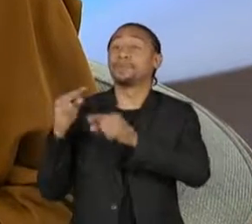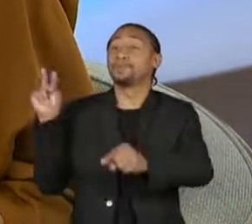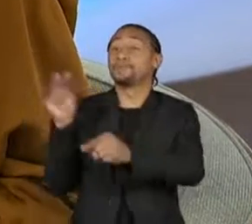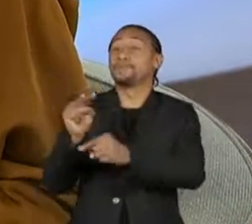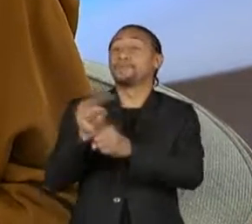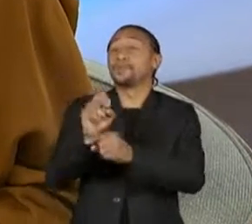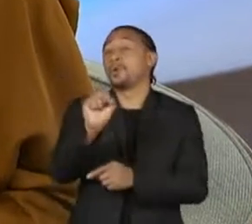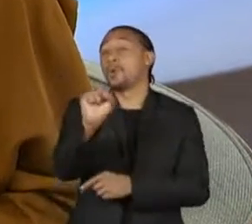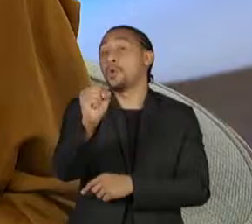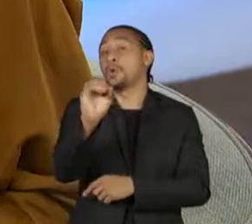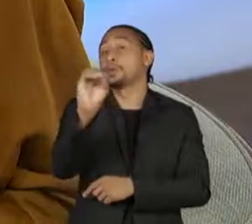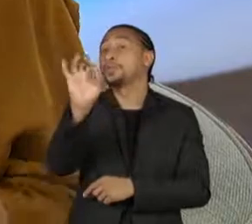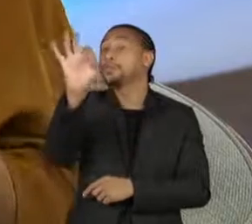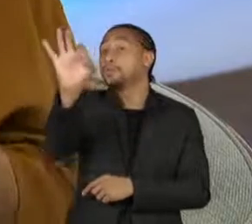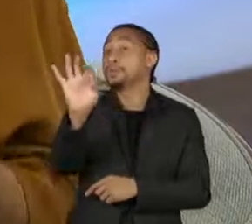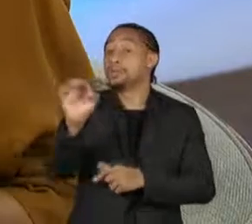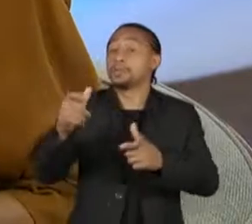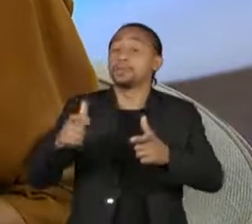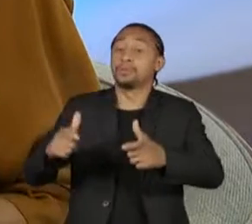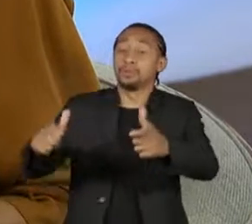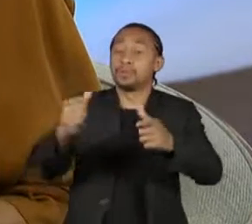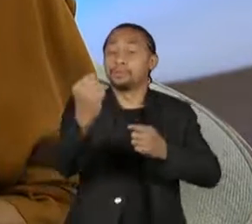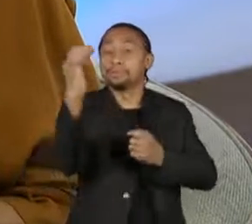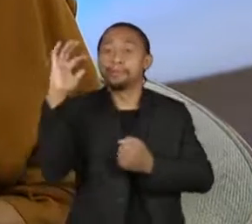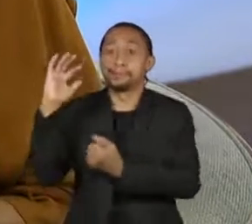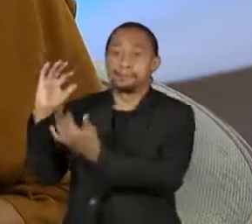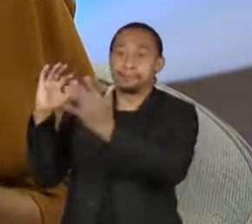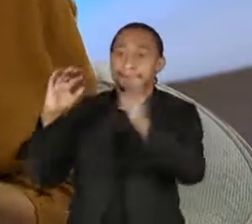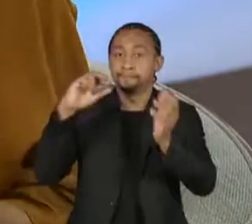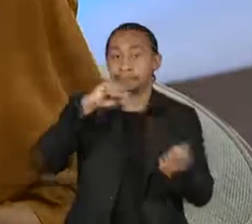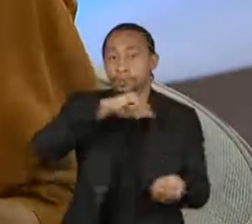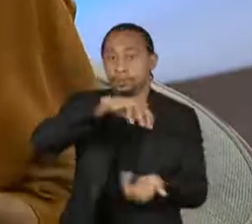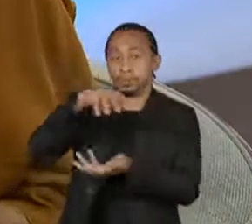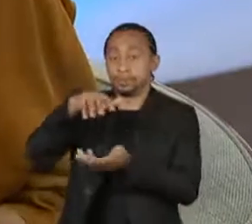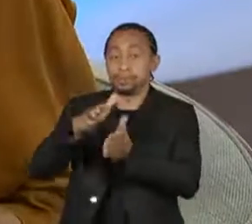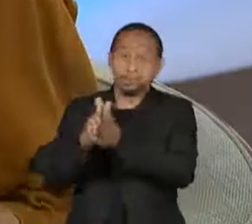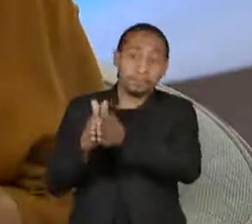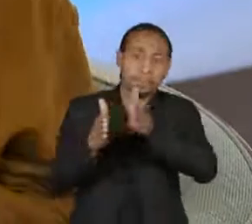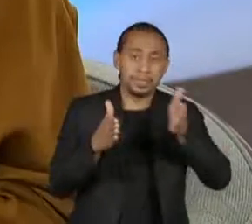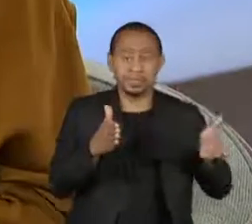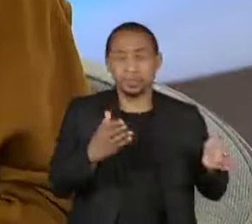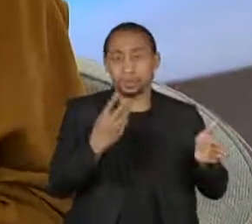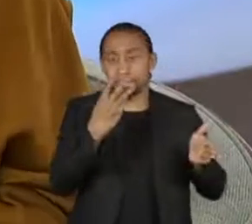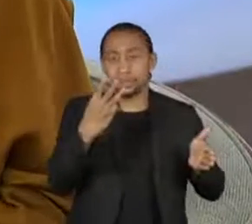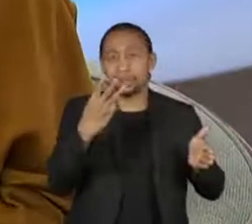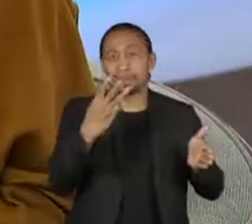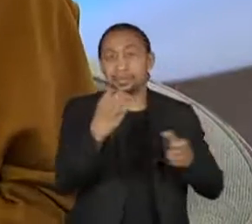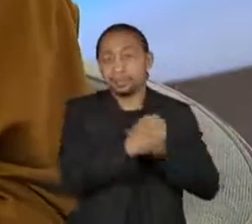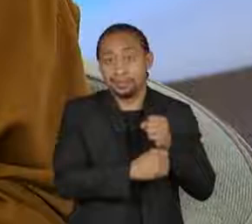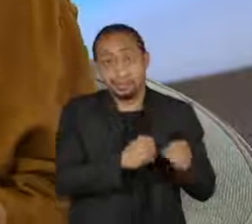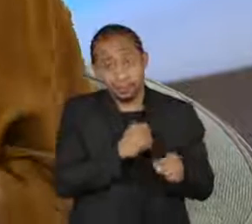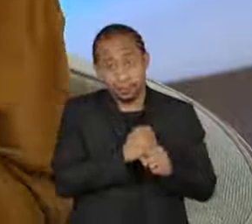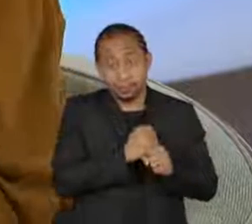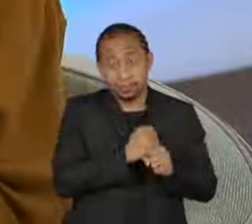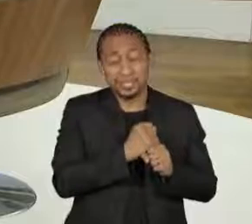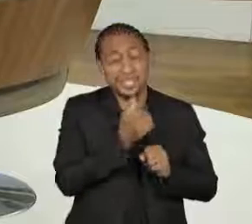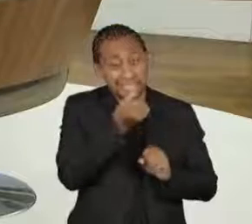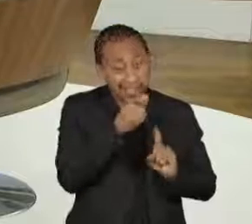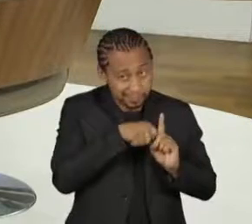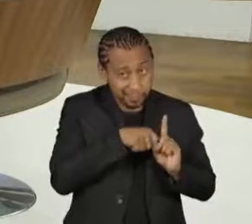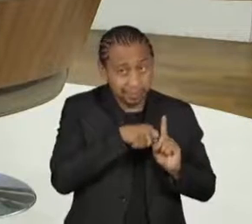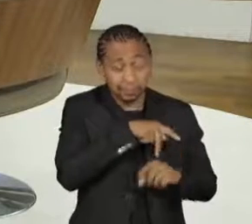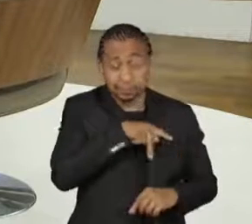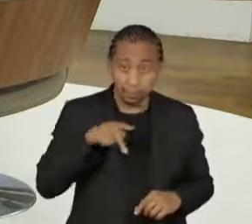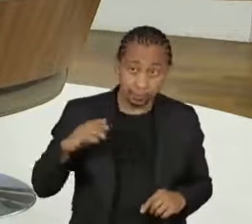protegidas criadas no mundo. Nos 3 anos e meio de Bolsonaro, quase 4 anos, ele já é responsável por 1/3